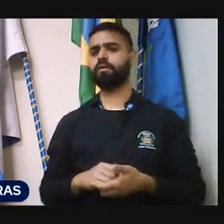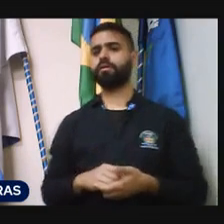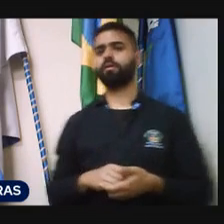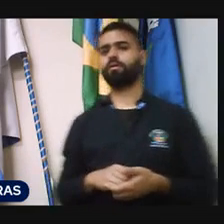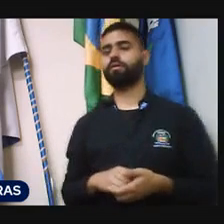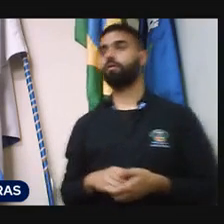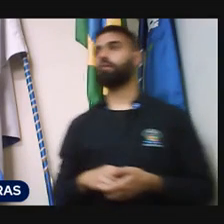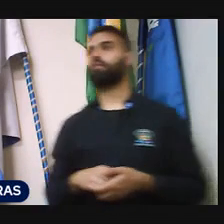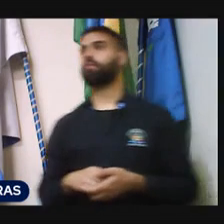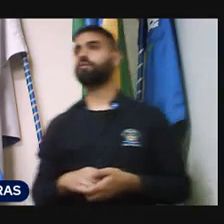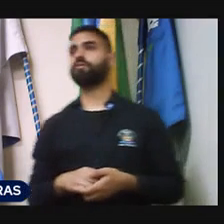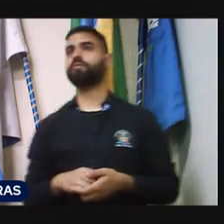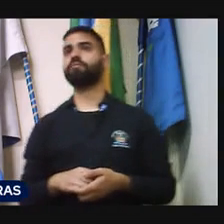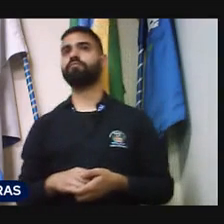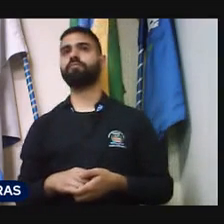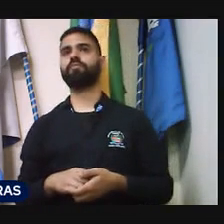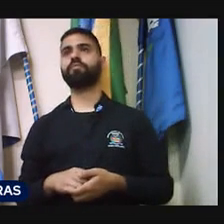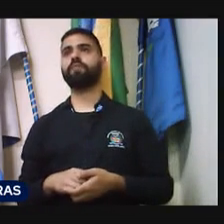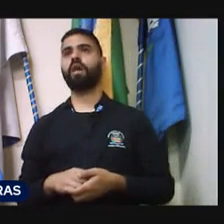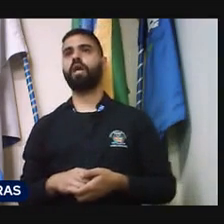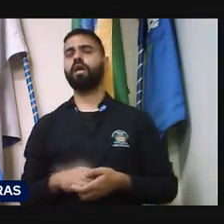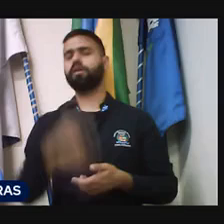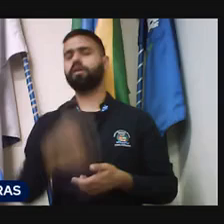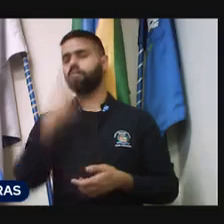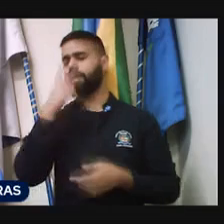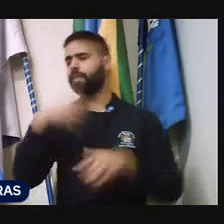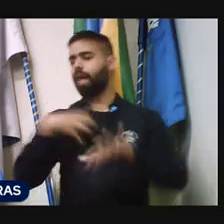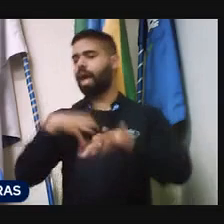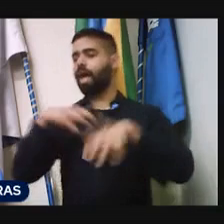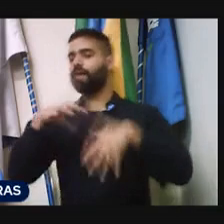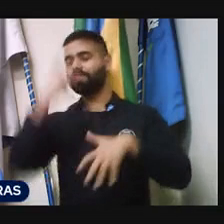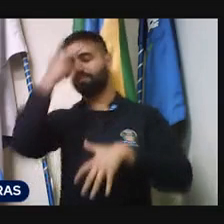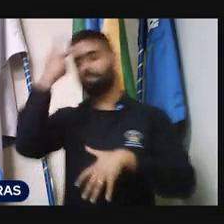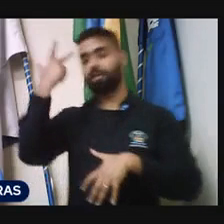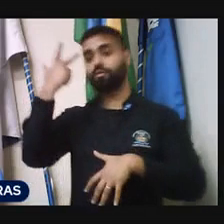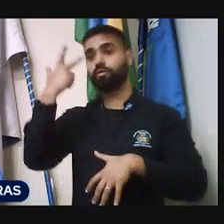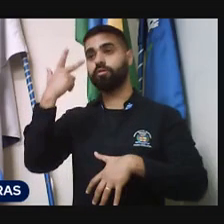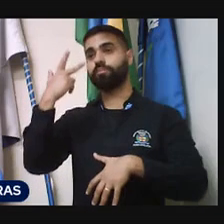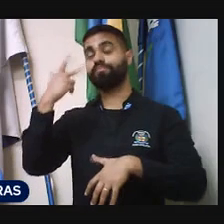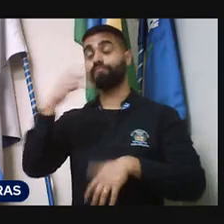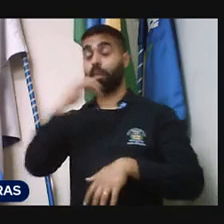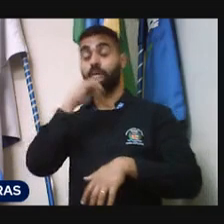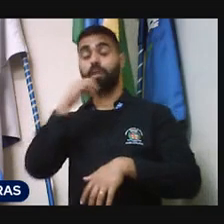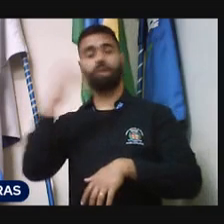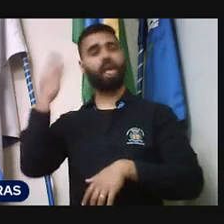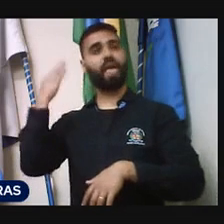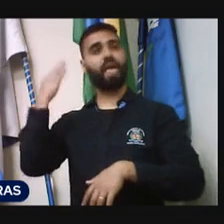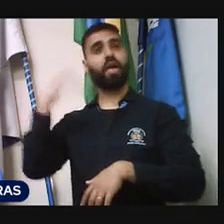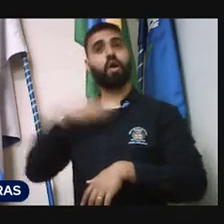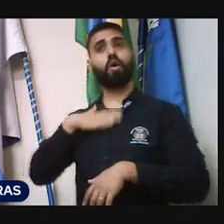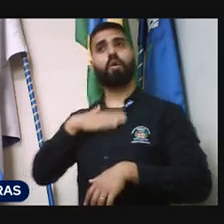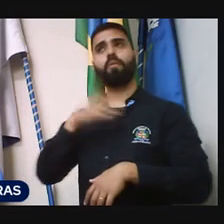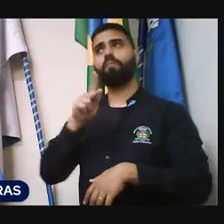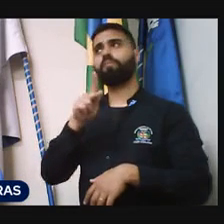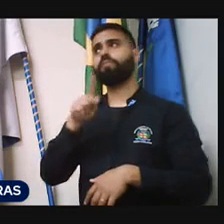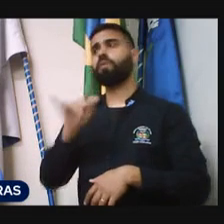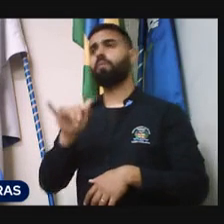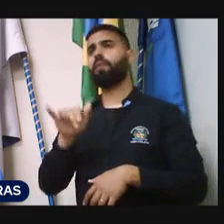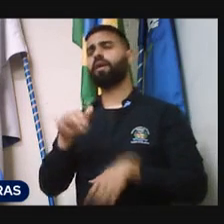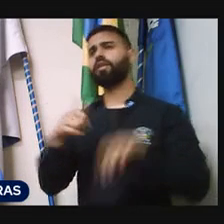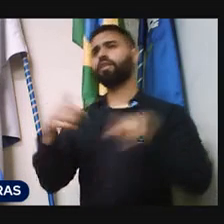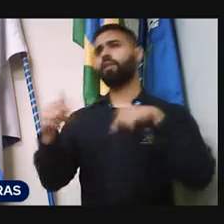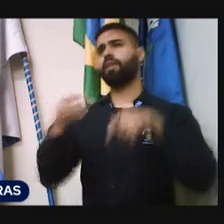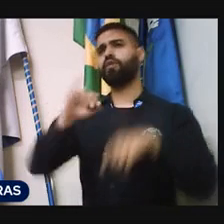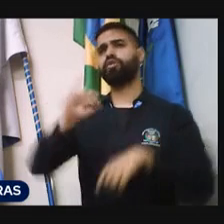e o calor humano quando meu pai eu estive no Monte Sinai Albert Sabin Juiz de